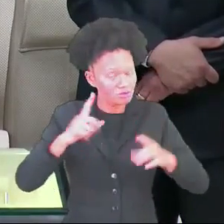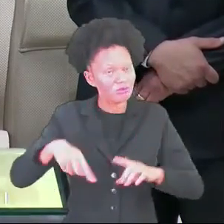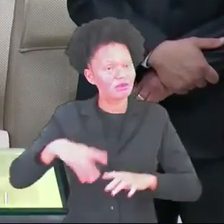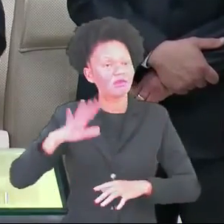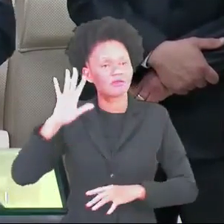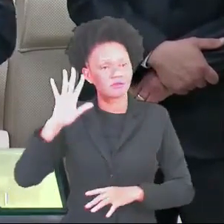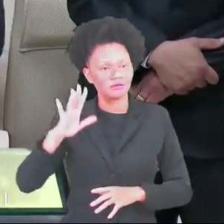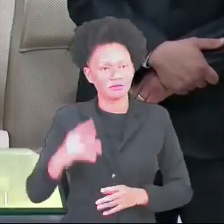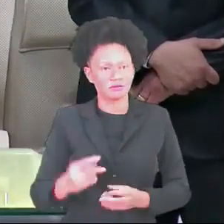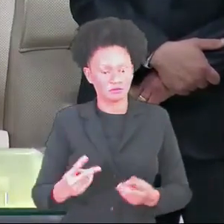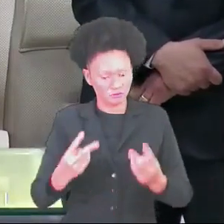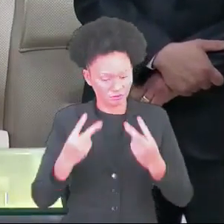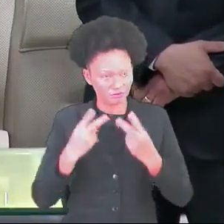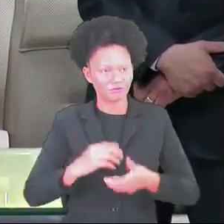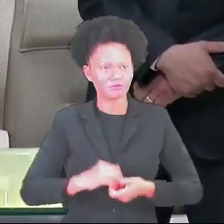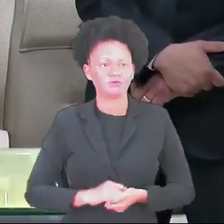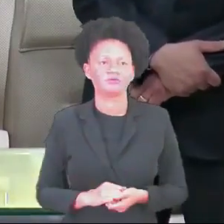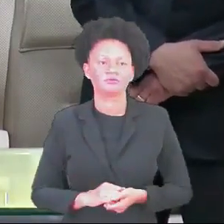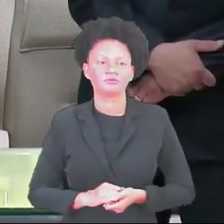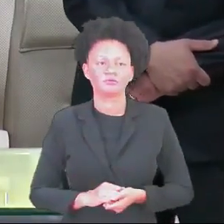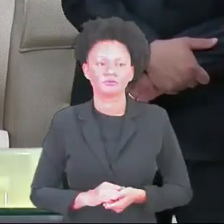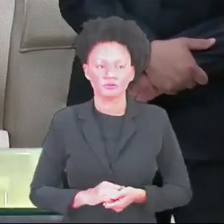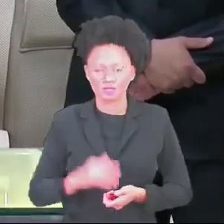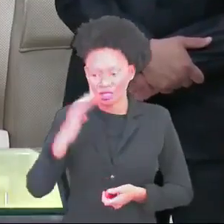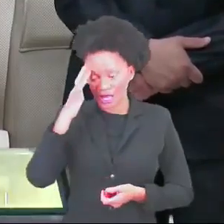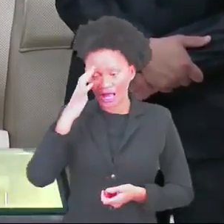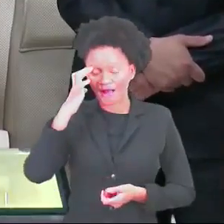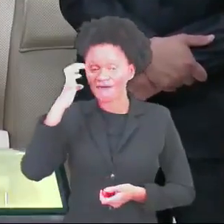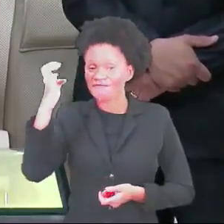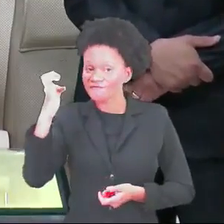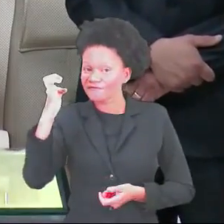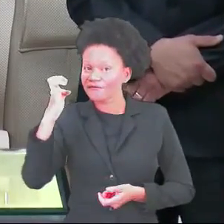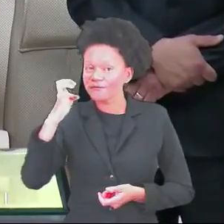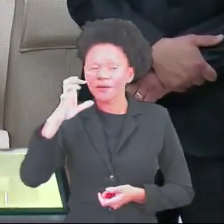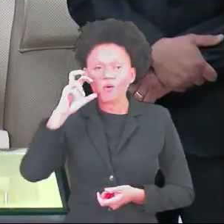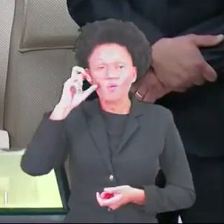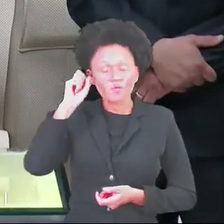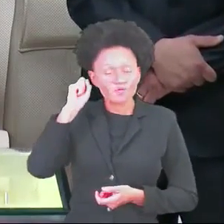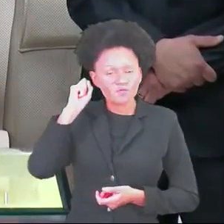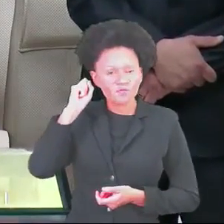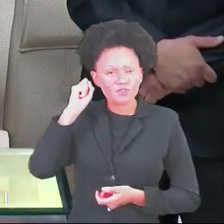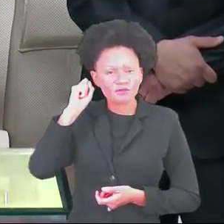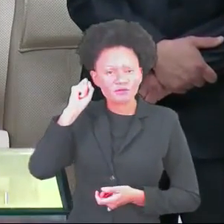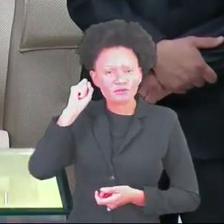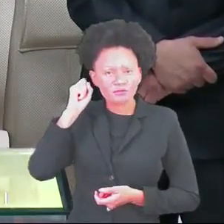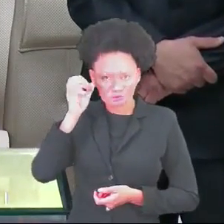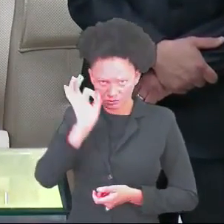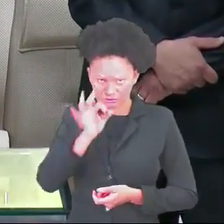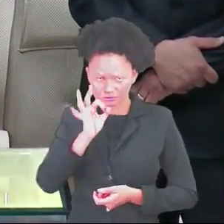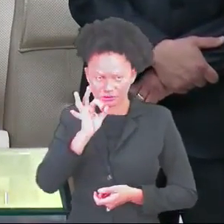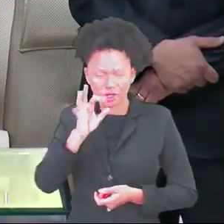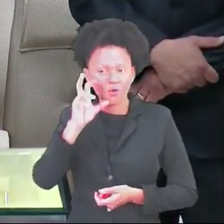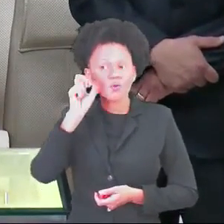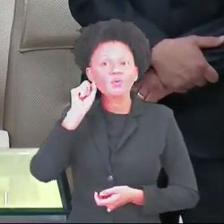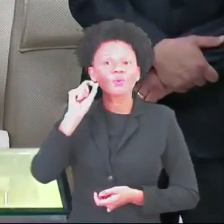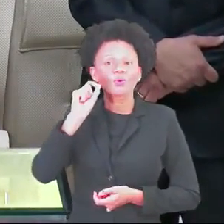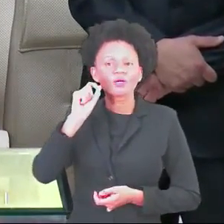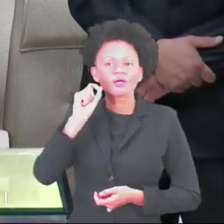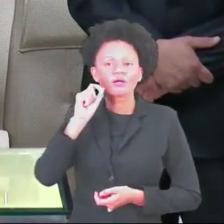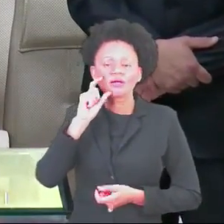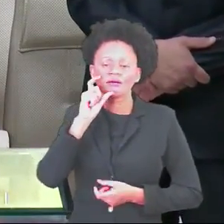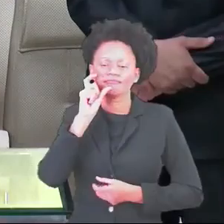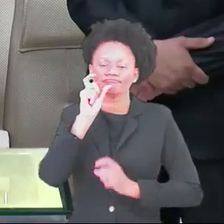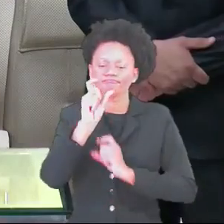Escute. A fé vem pelo ouvir, sim? ouvir a palavra de